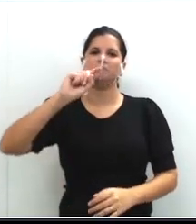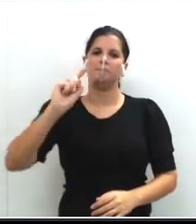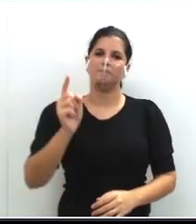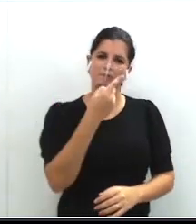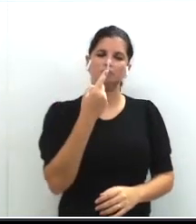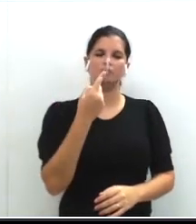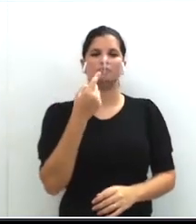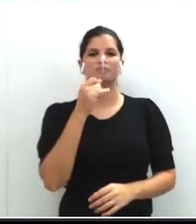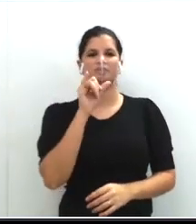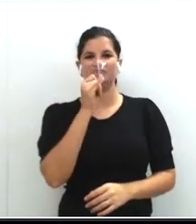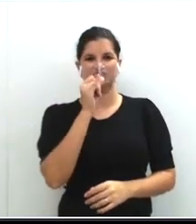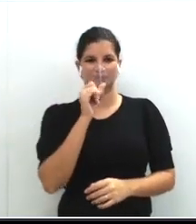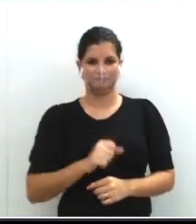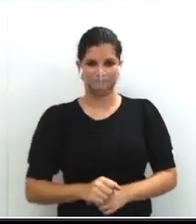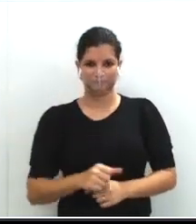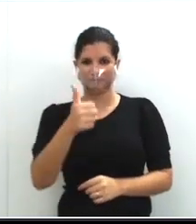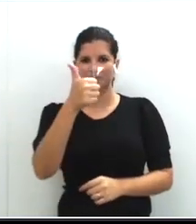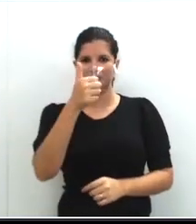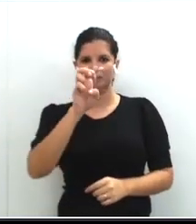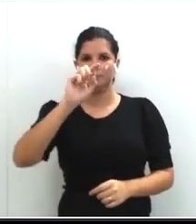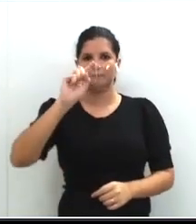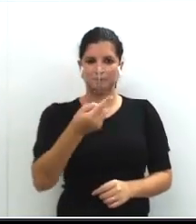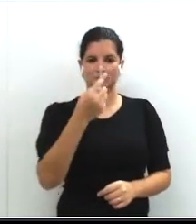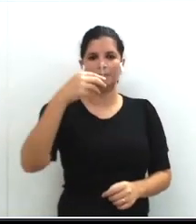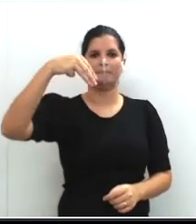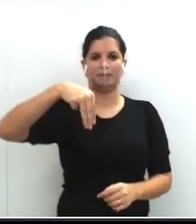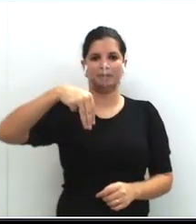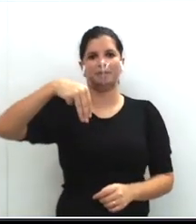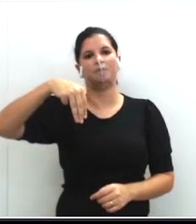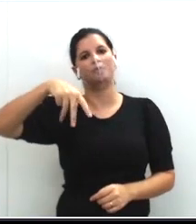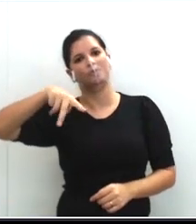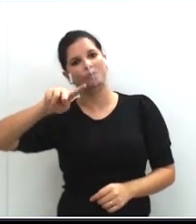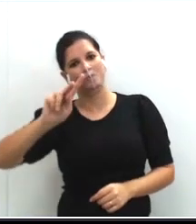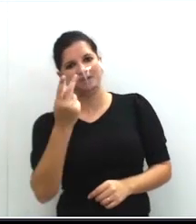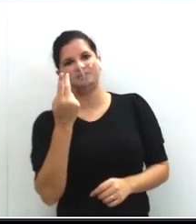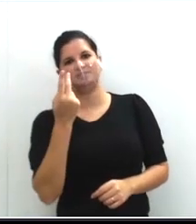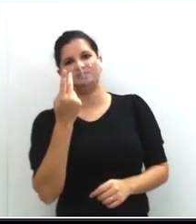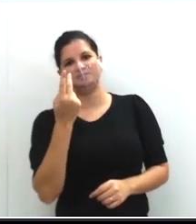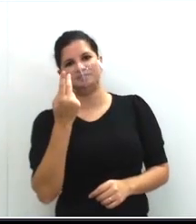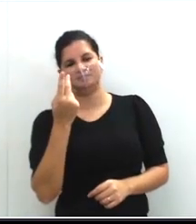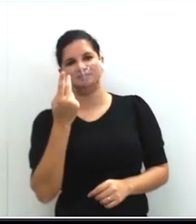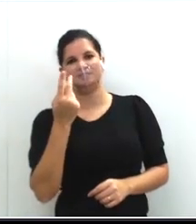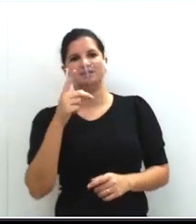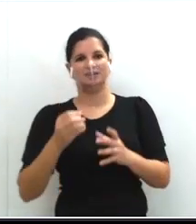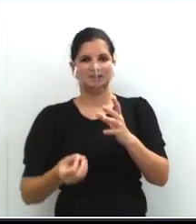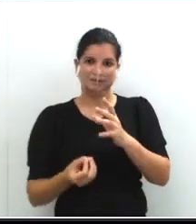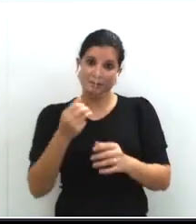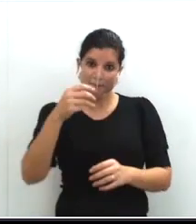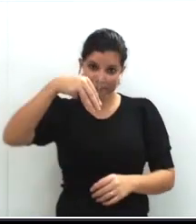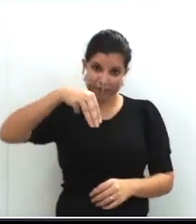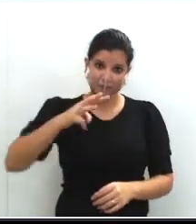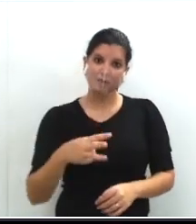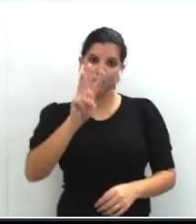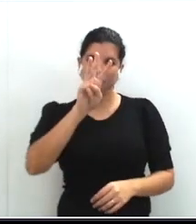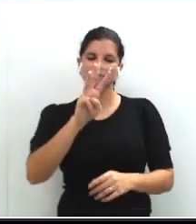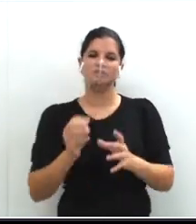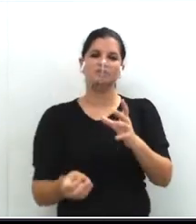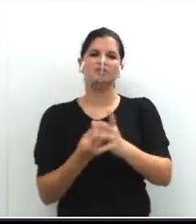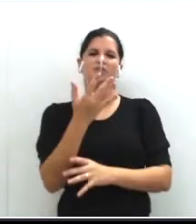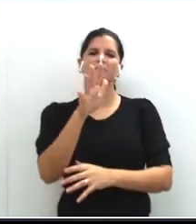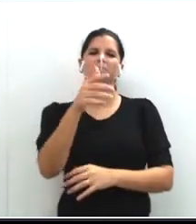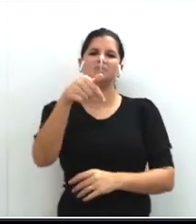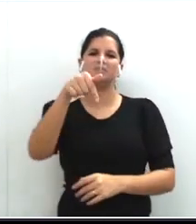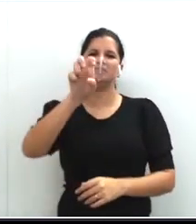mil de energia, ou seja, 15 mil megawatts, que vai gerar